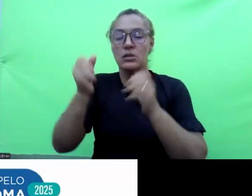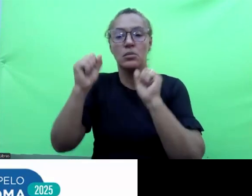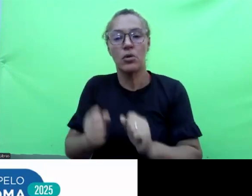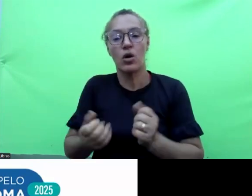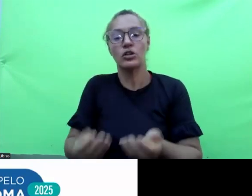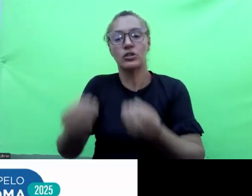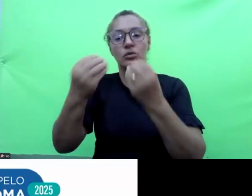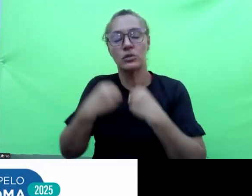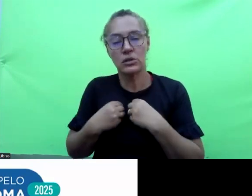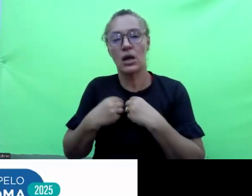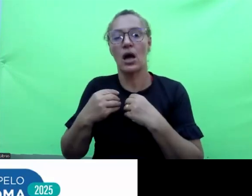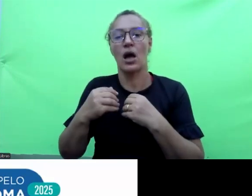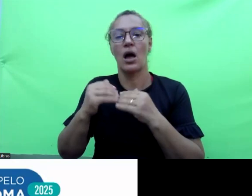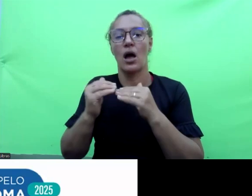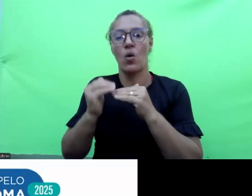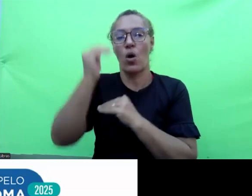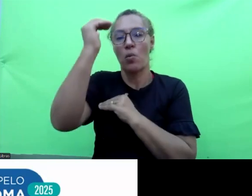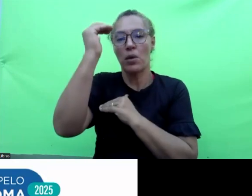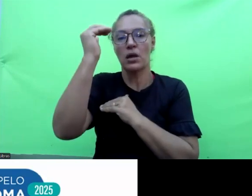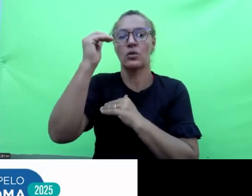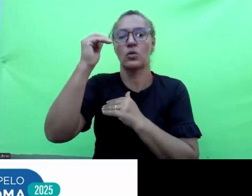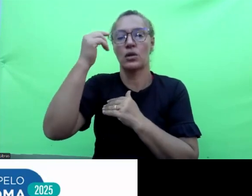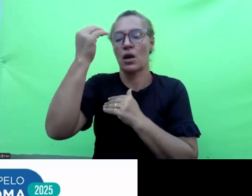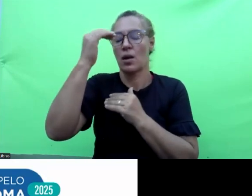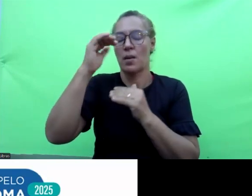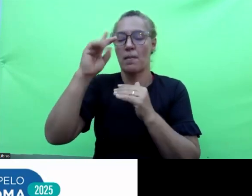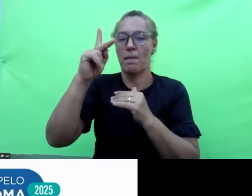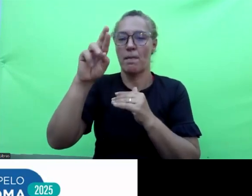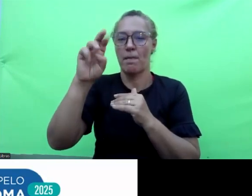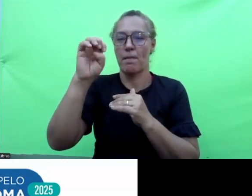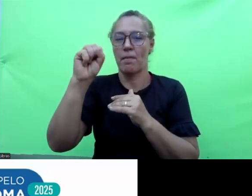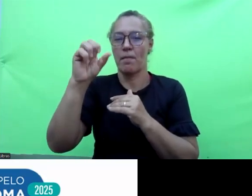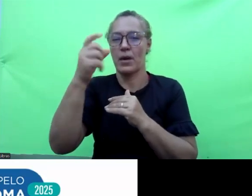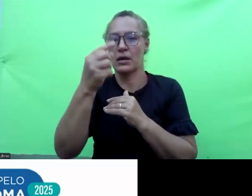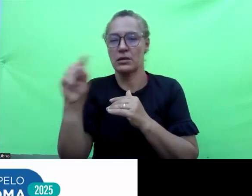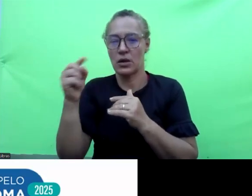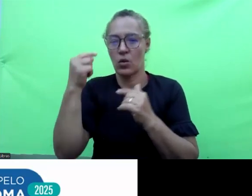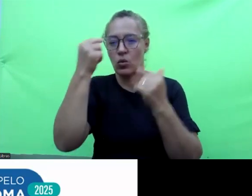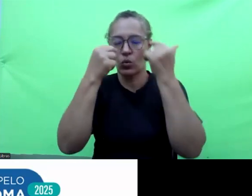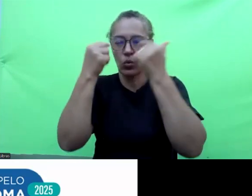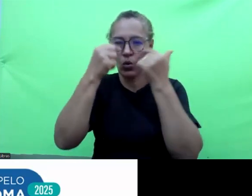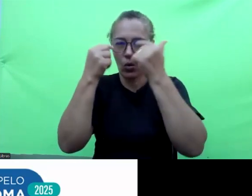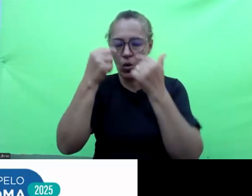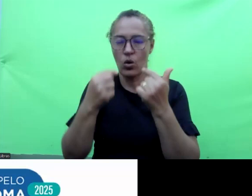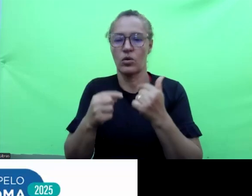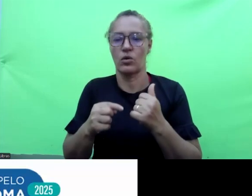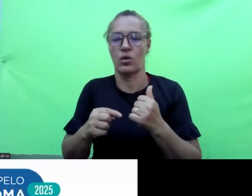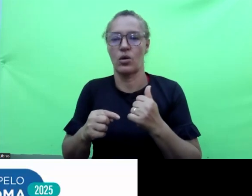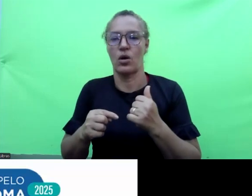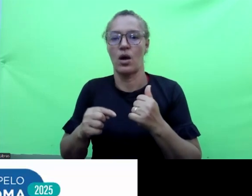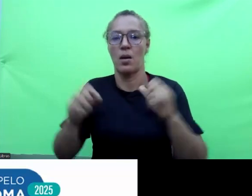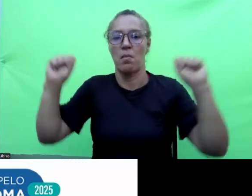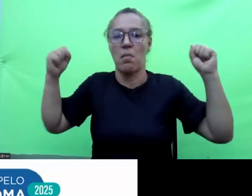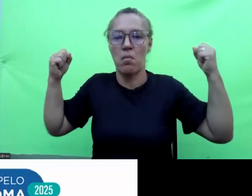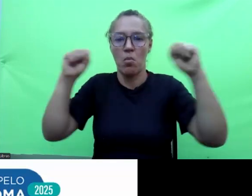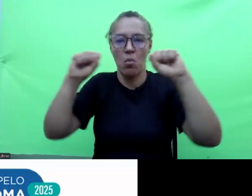A musculação altera muito a pressão intraocular? As posições invertidas do yoga não